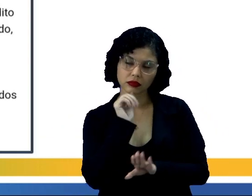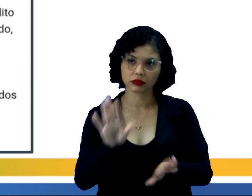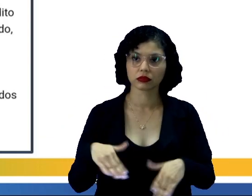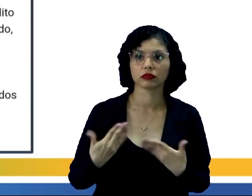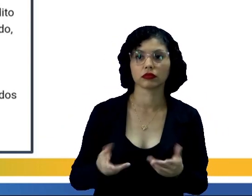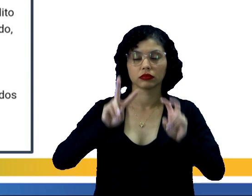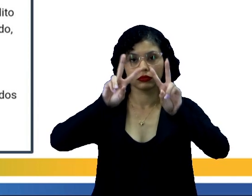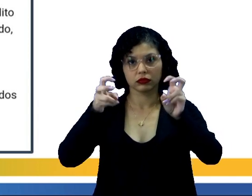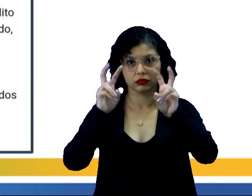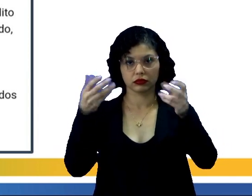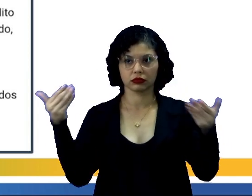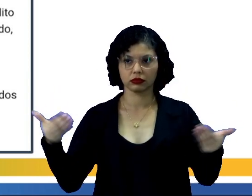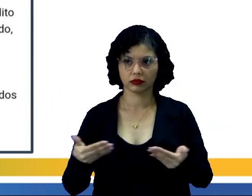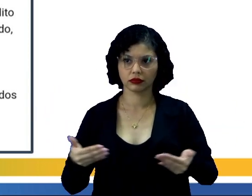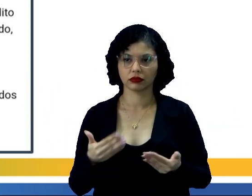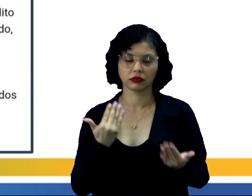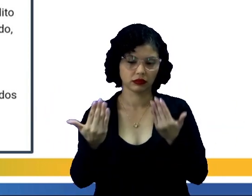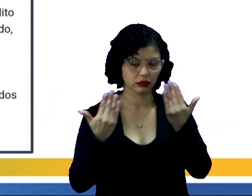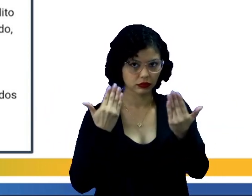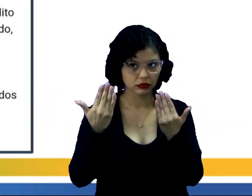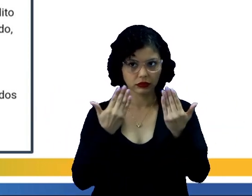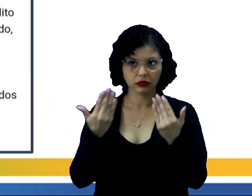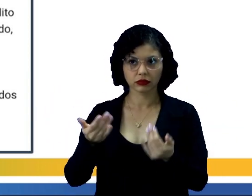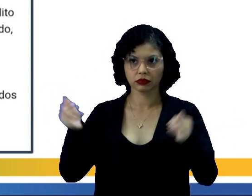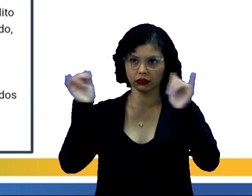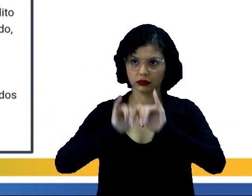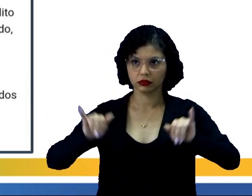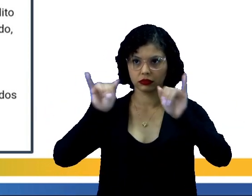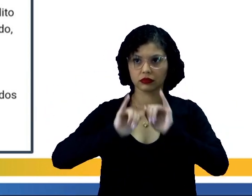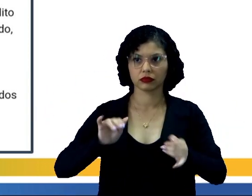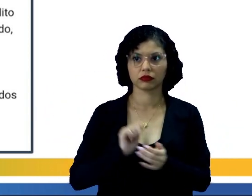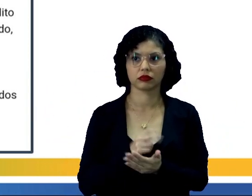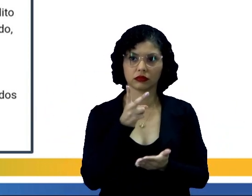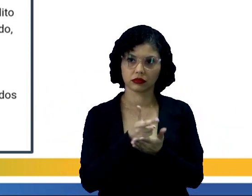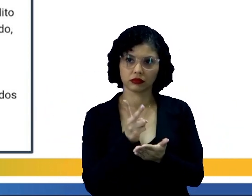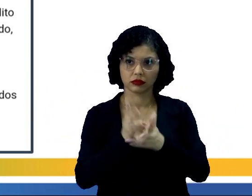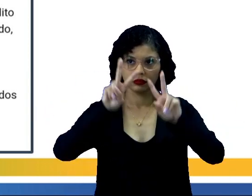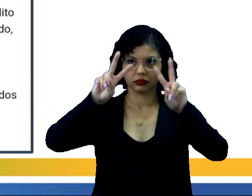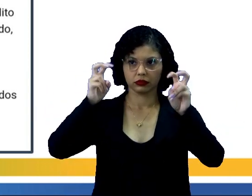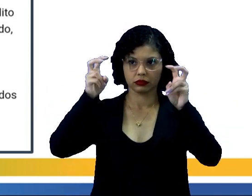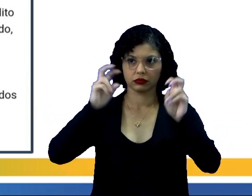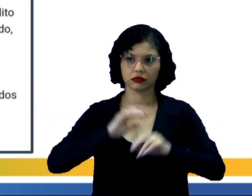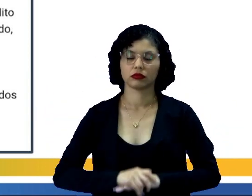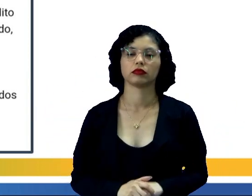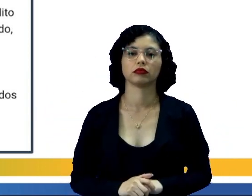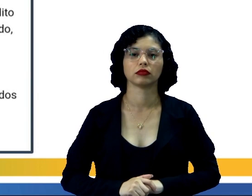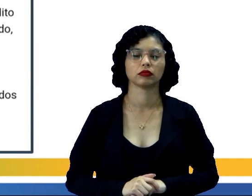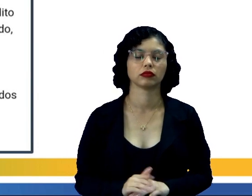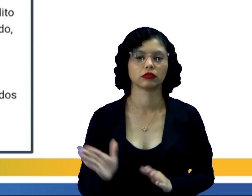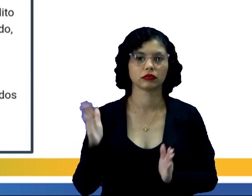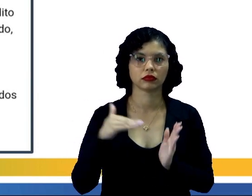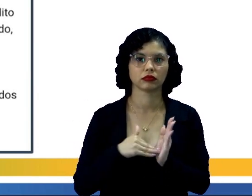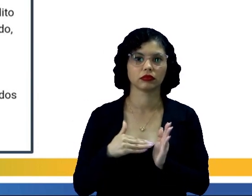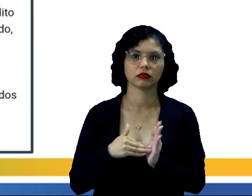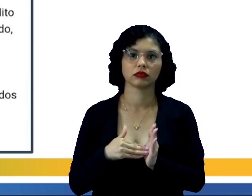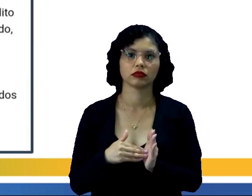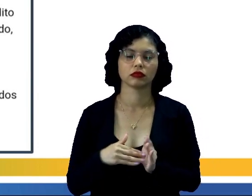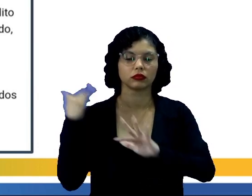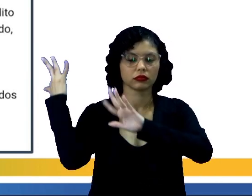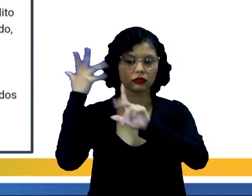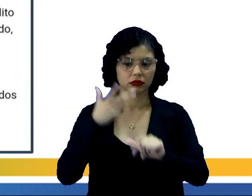é o nosso tema de hoje? Comparação de notícias com a mesma temática. Até então,